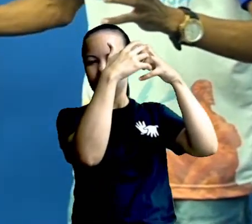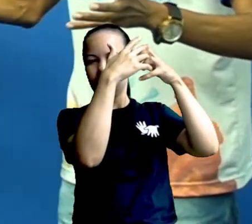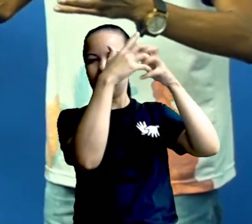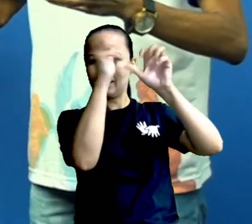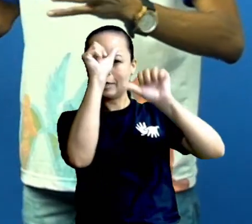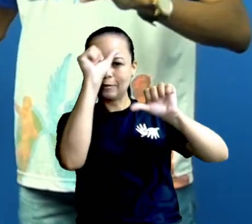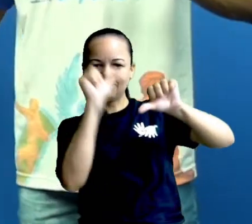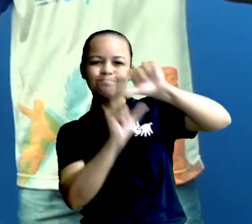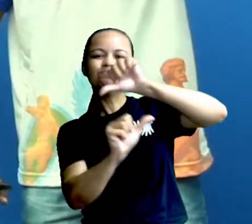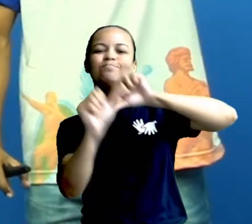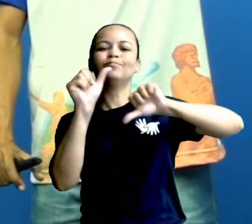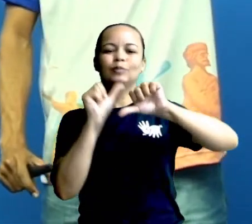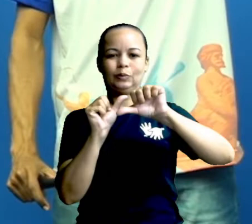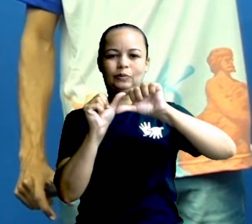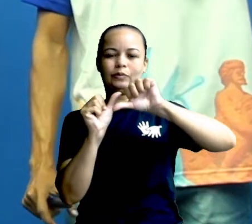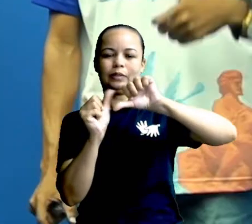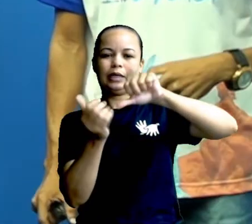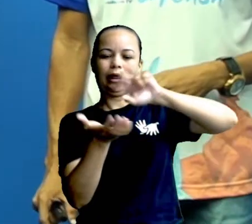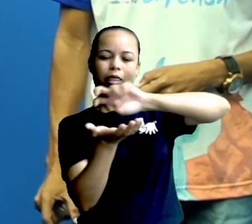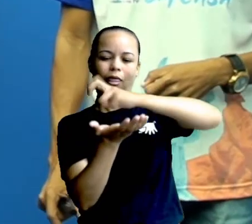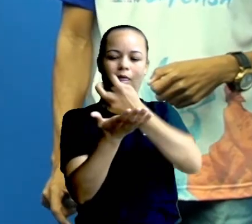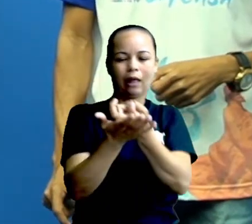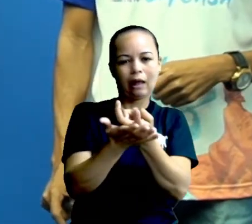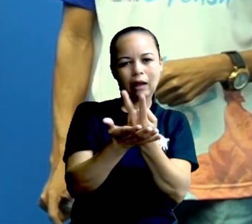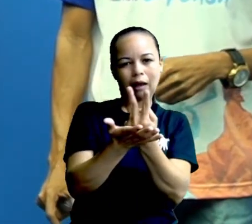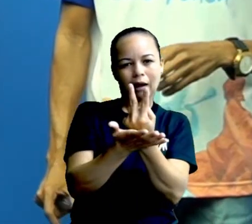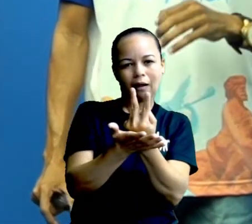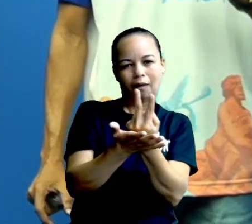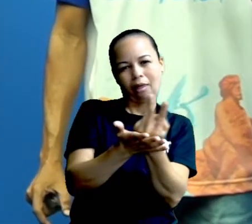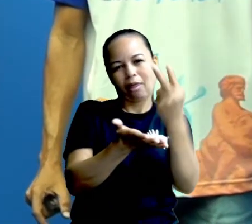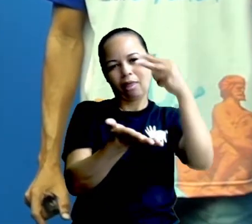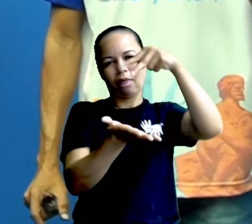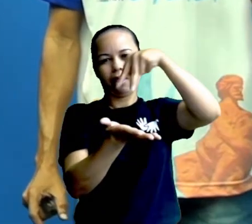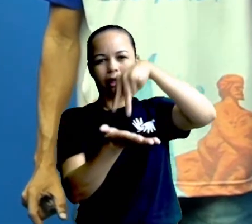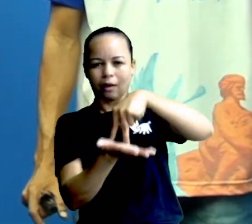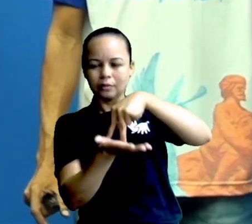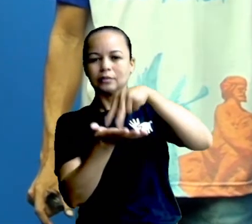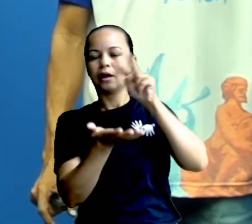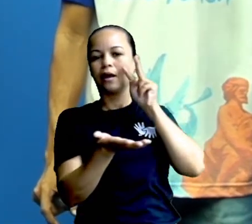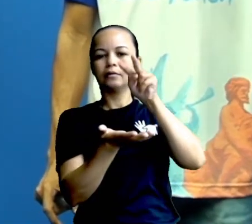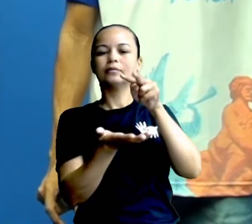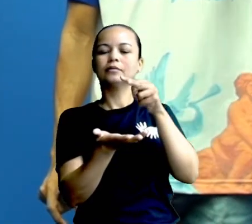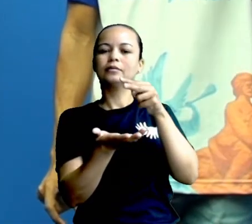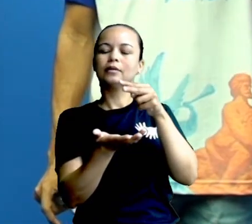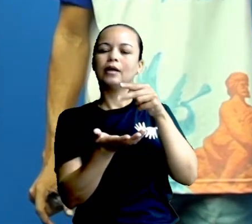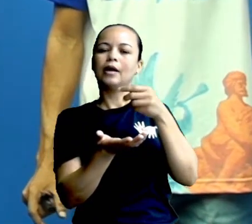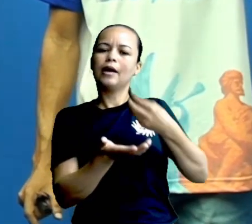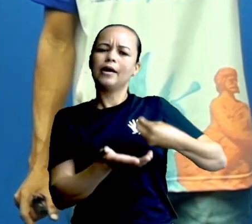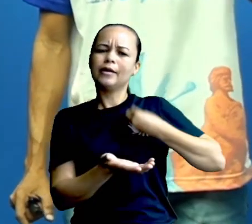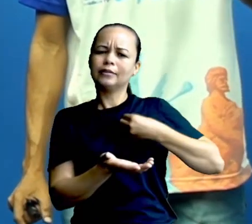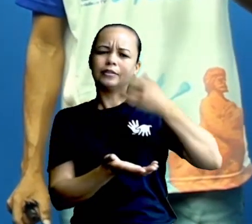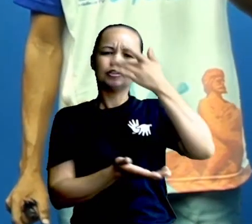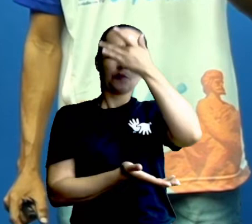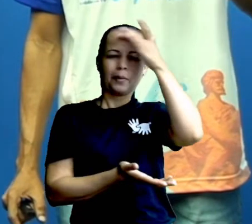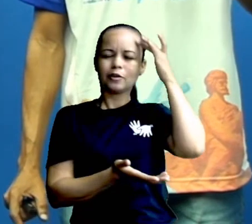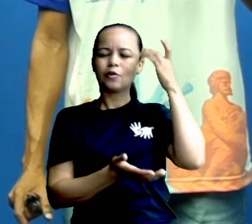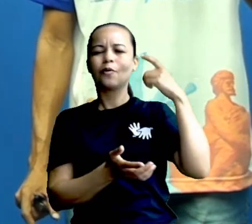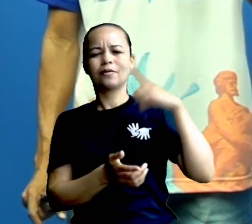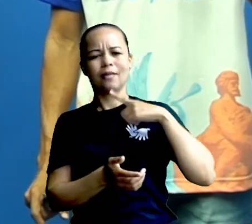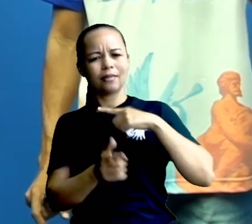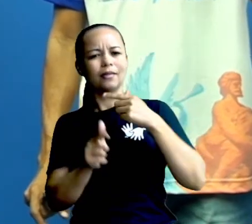ele rapidamente inverte, tá? Existem pessoas que têm esse